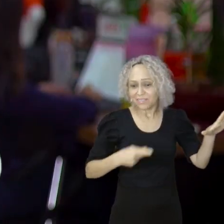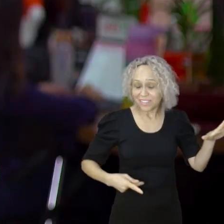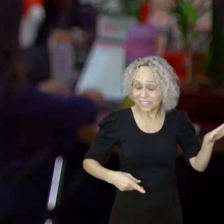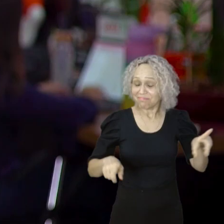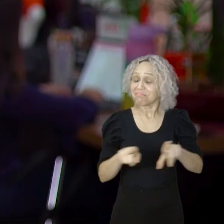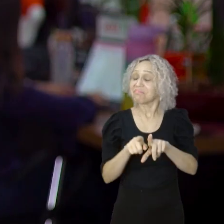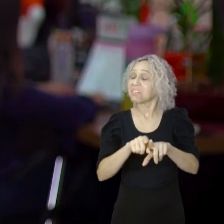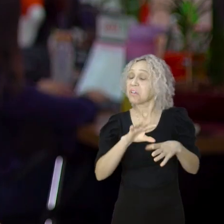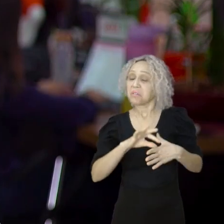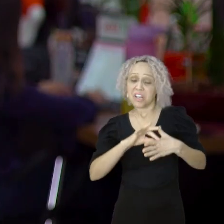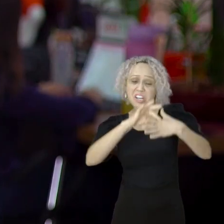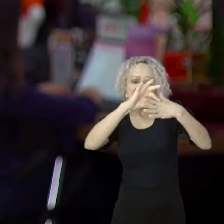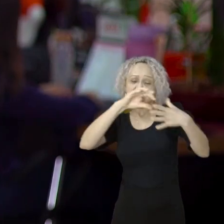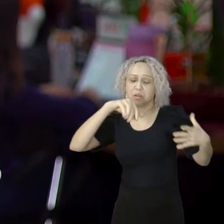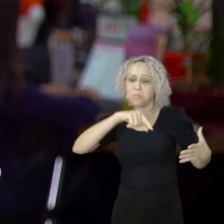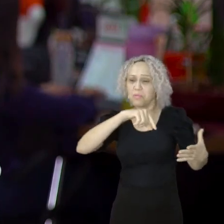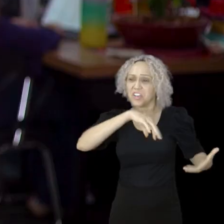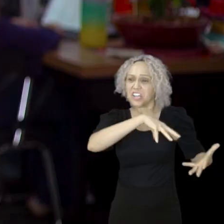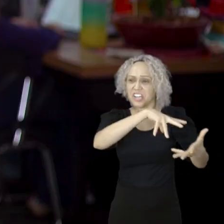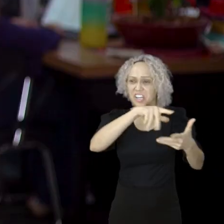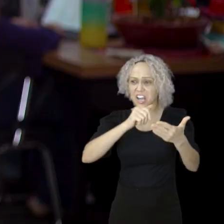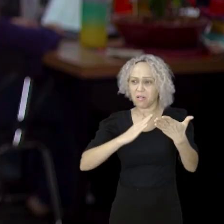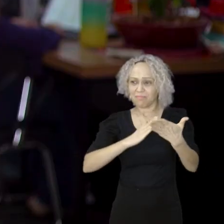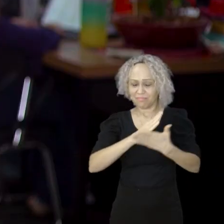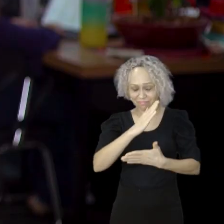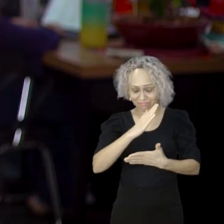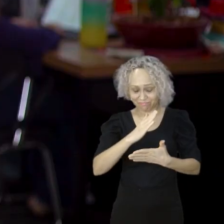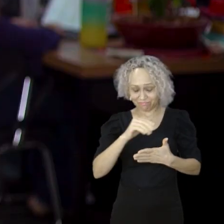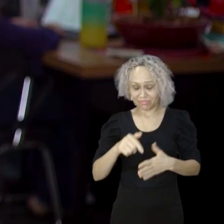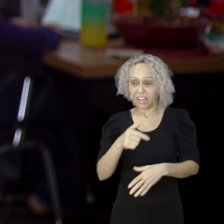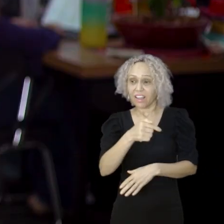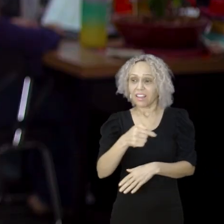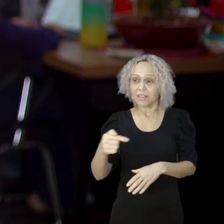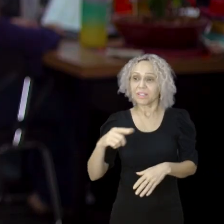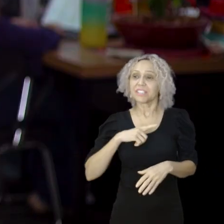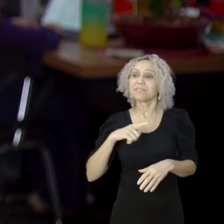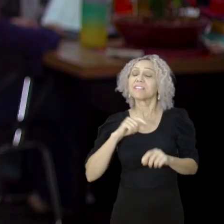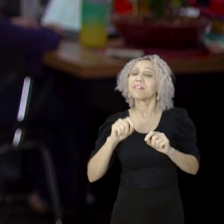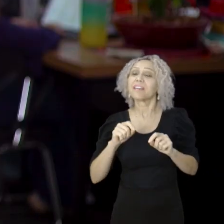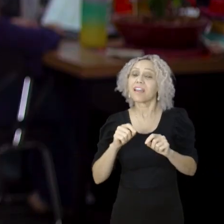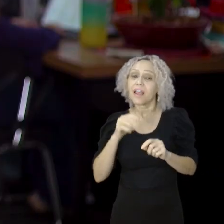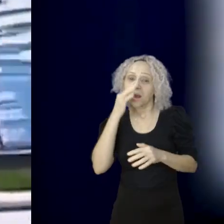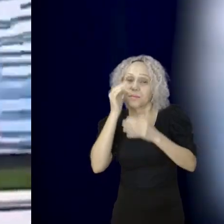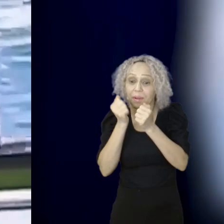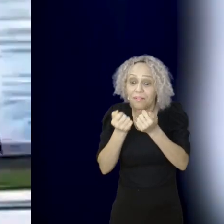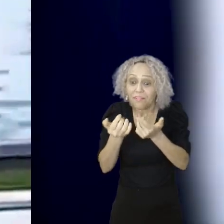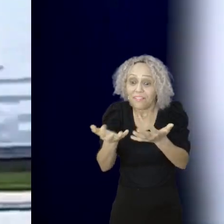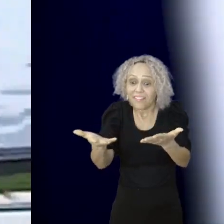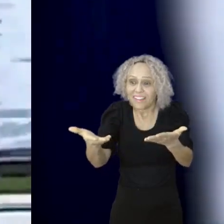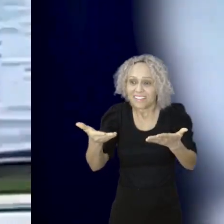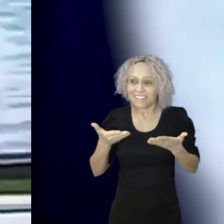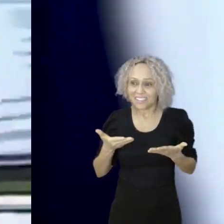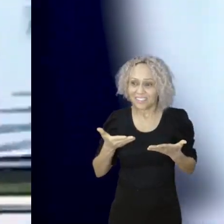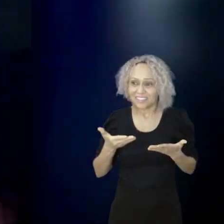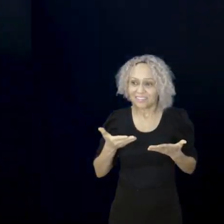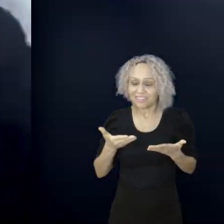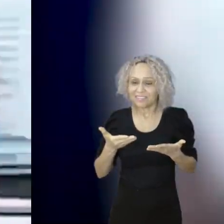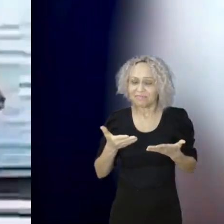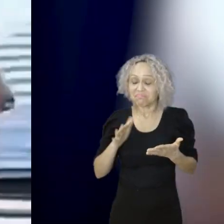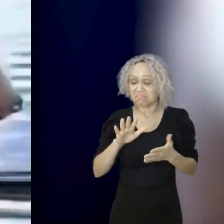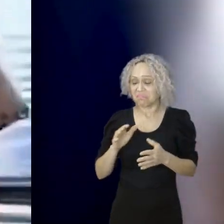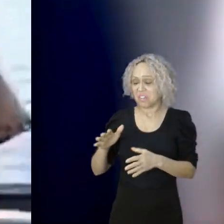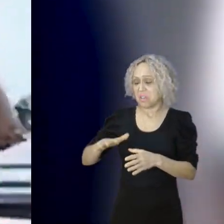elegendo um grande líder mundial. Essa semana também tivemos a chegada da primavera. Os